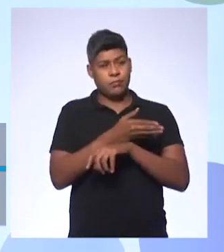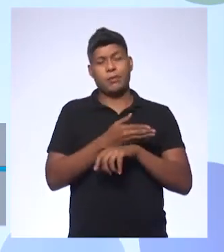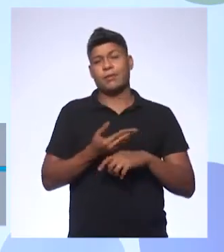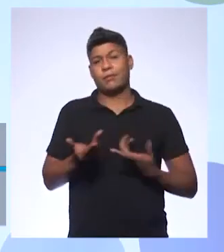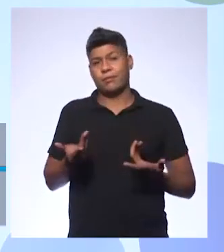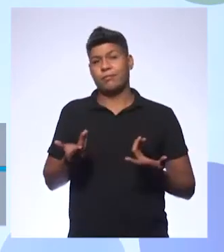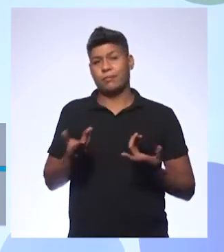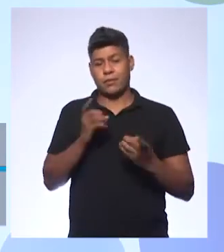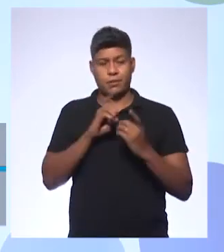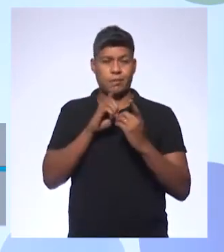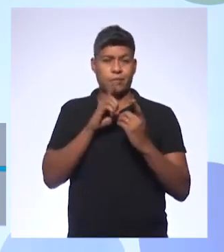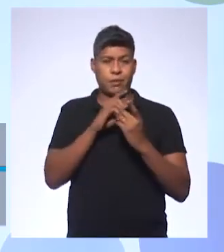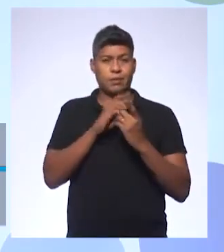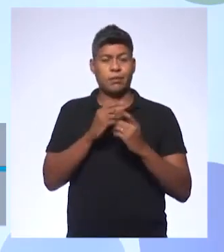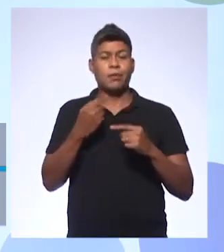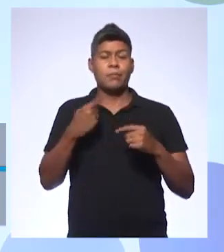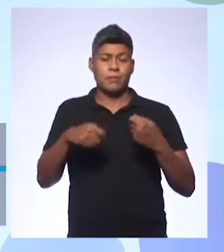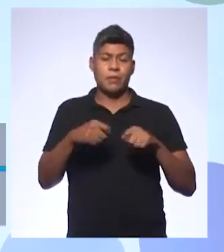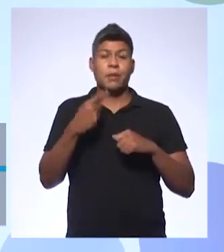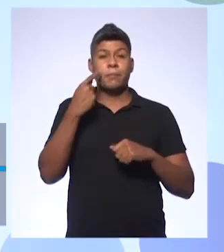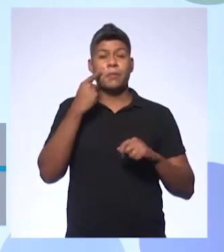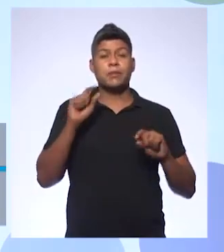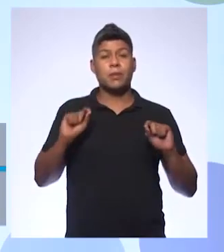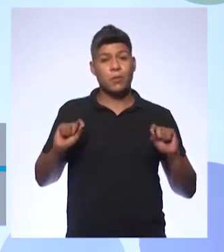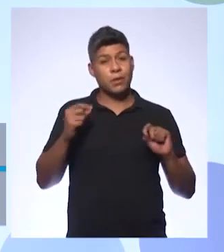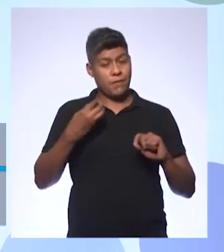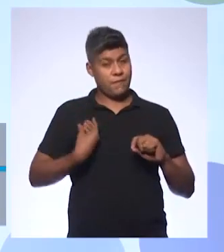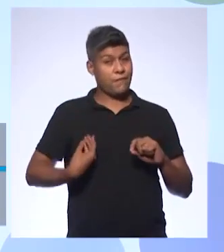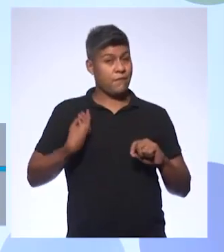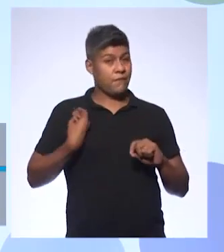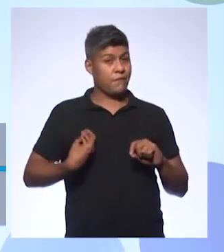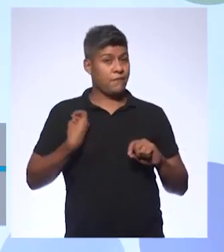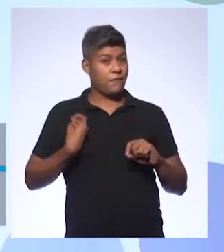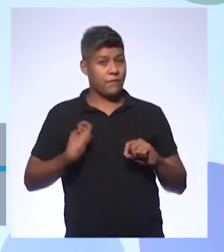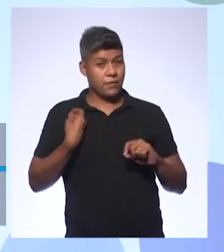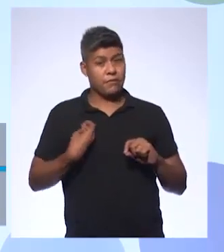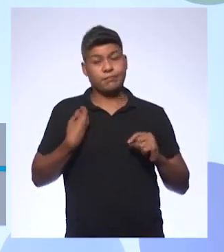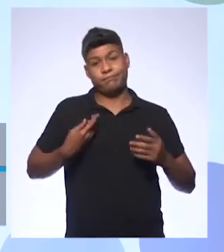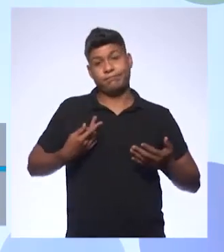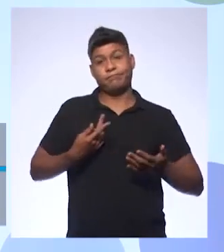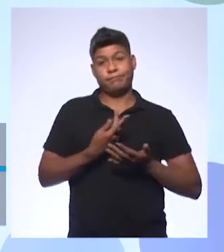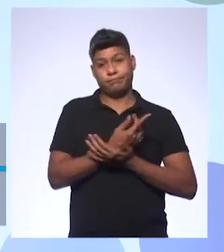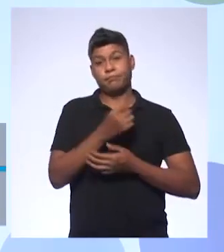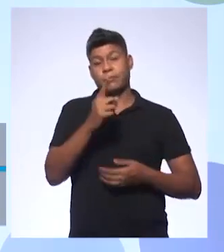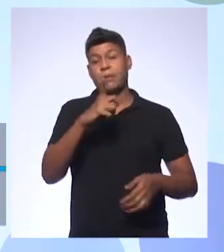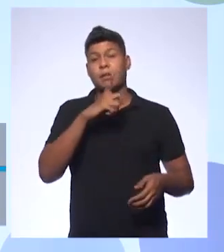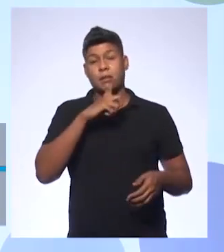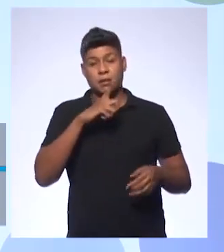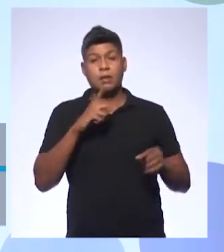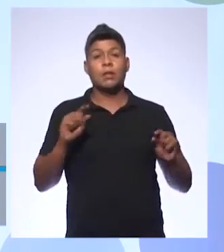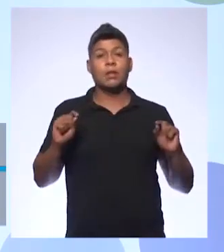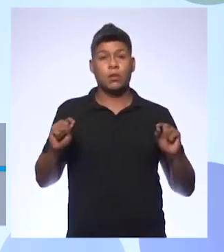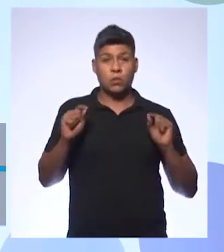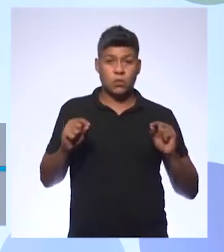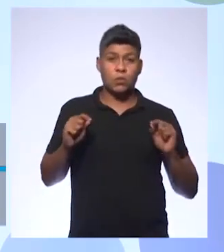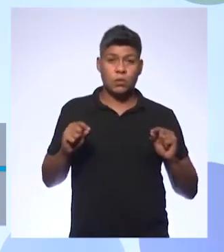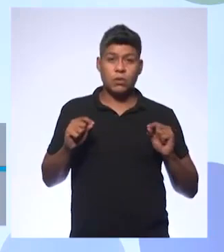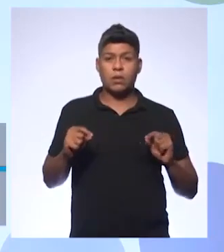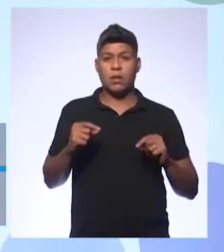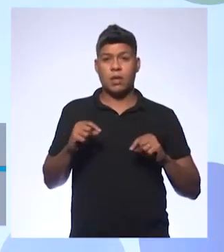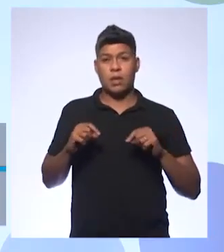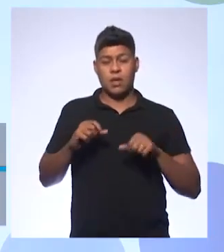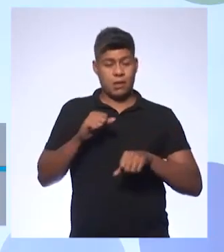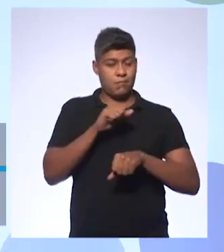E mais do que isso, a gente tem que pensar que, se você está vivendo numa situação onde você tem que estar em mais de um